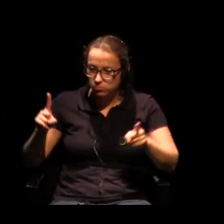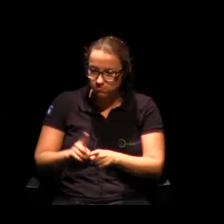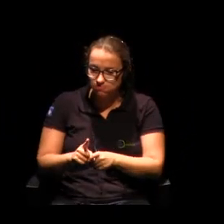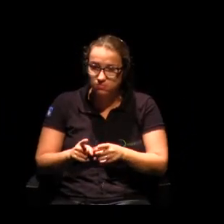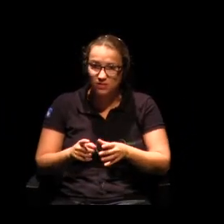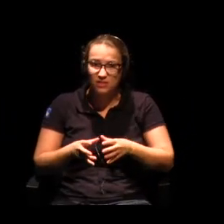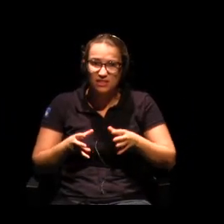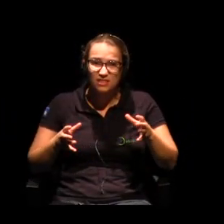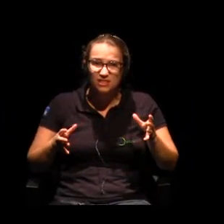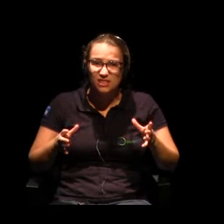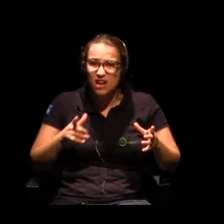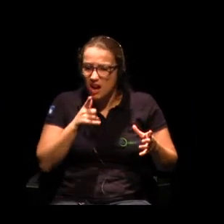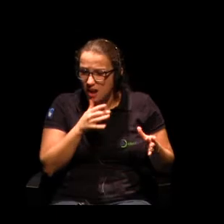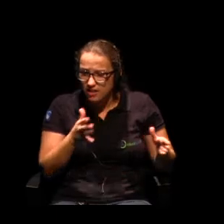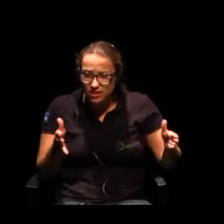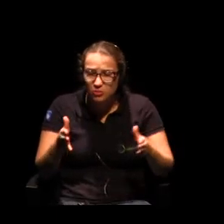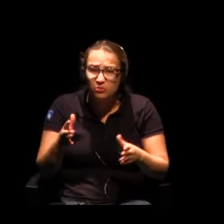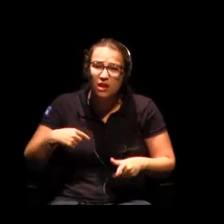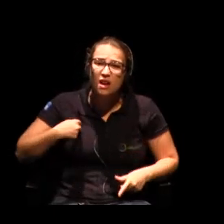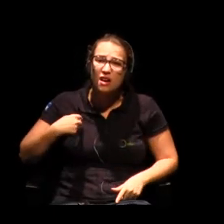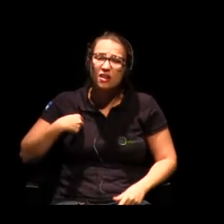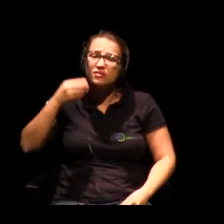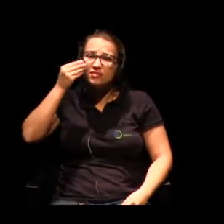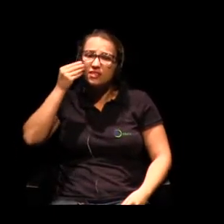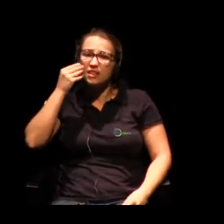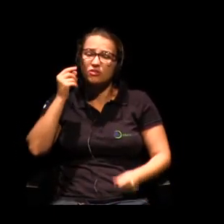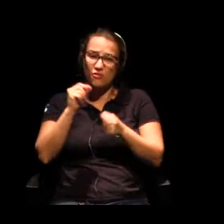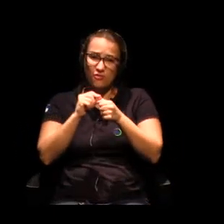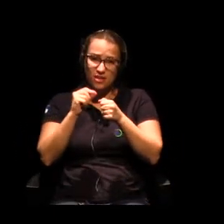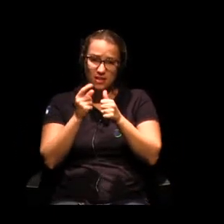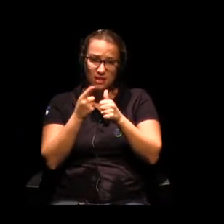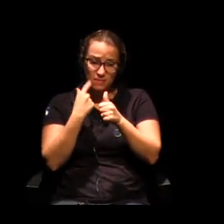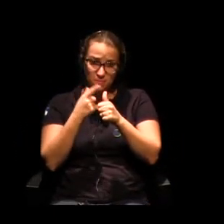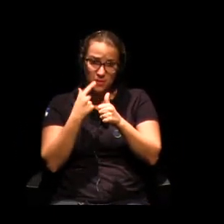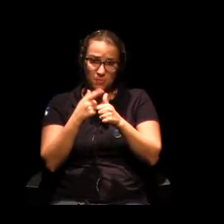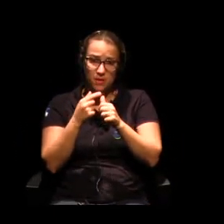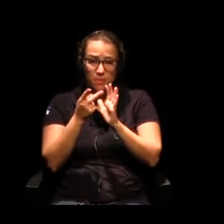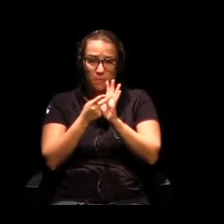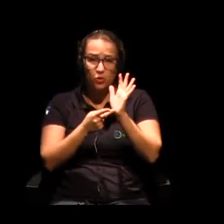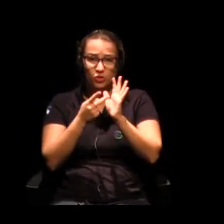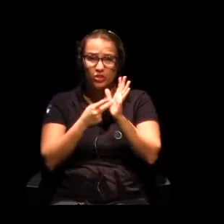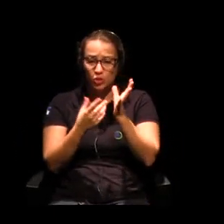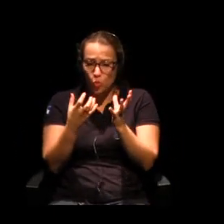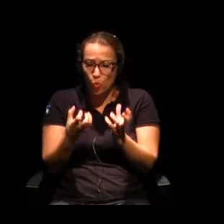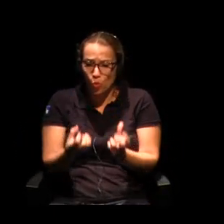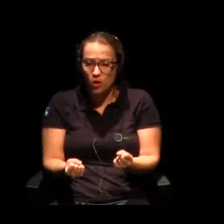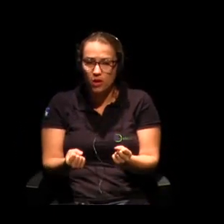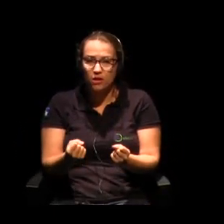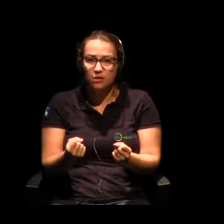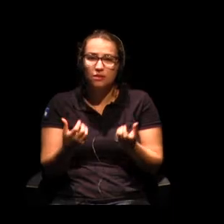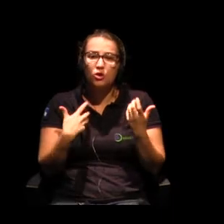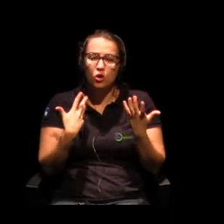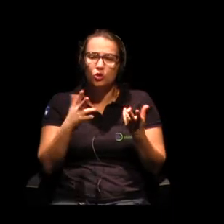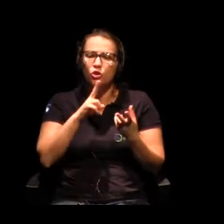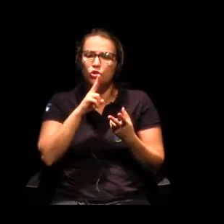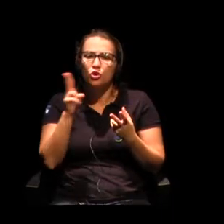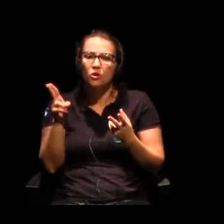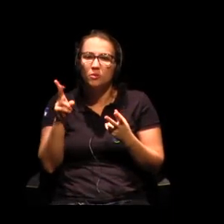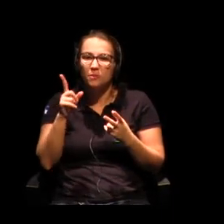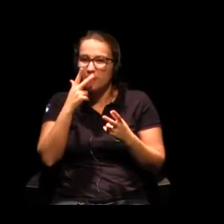combinação dos dois entrando nos rios. O que eu tento fazer nesse primeiro projeto é absorver essa